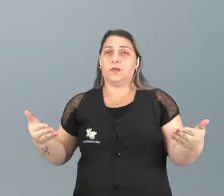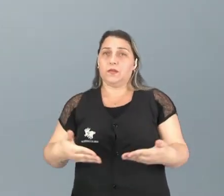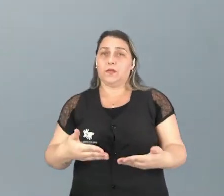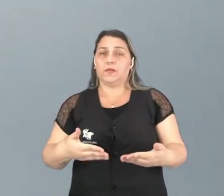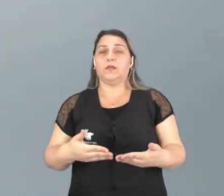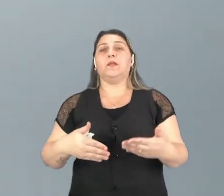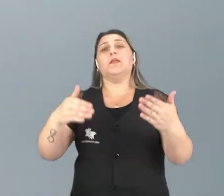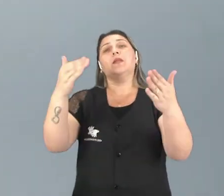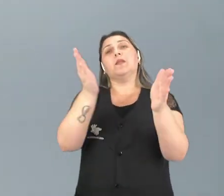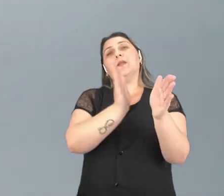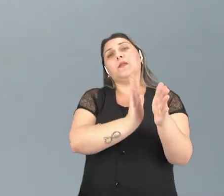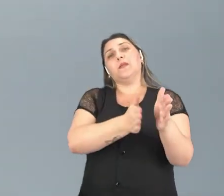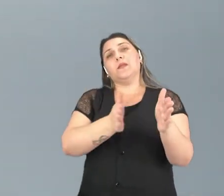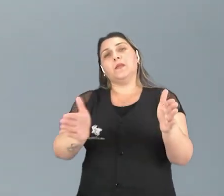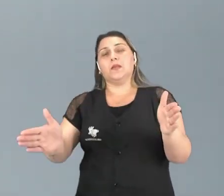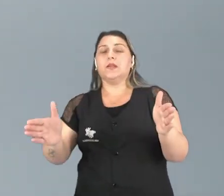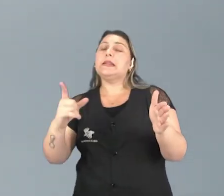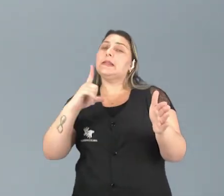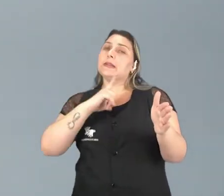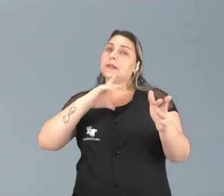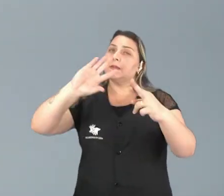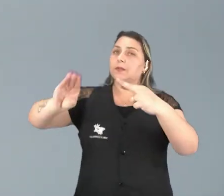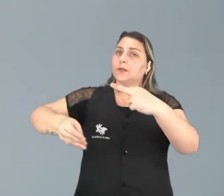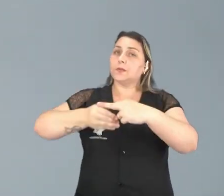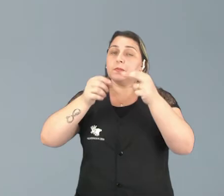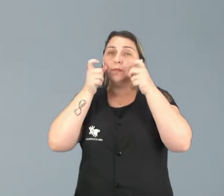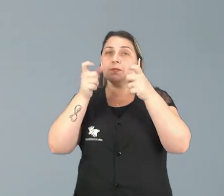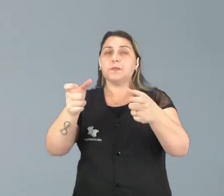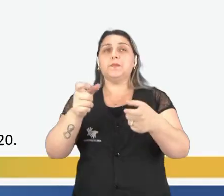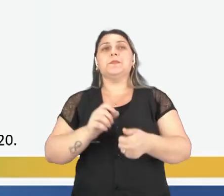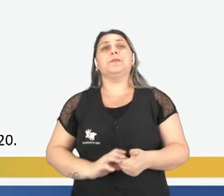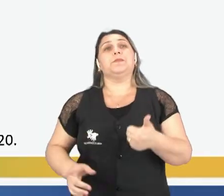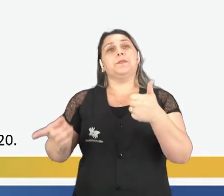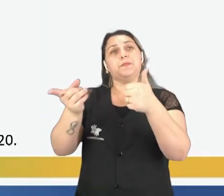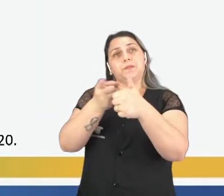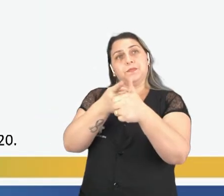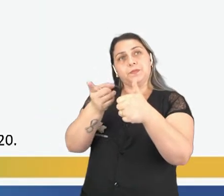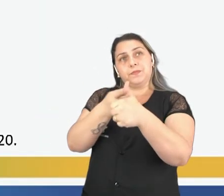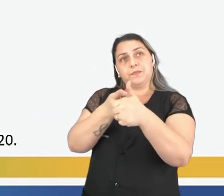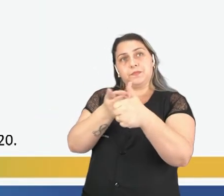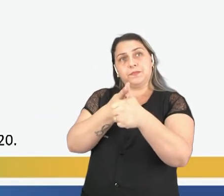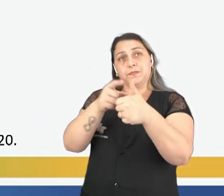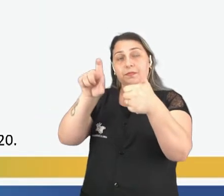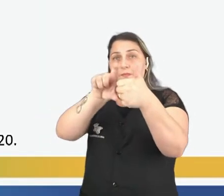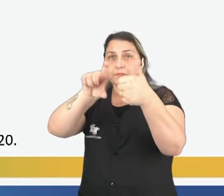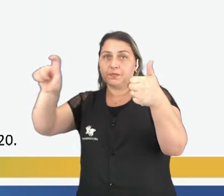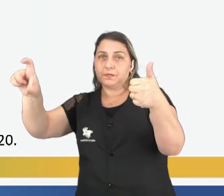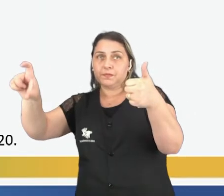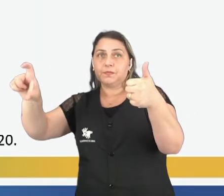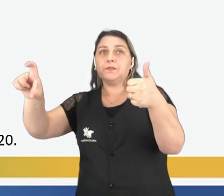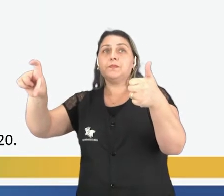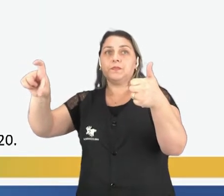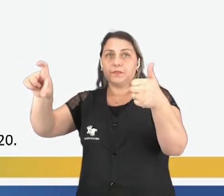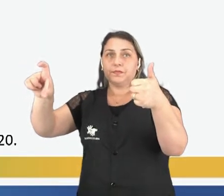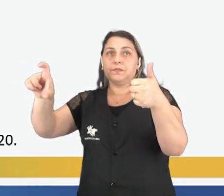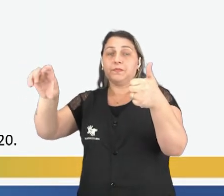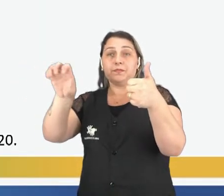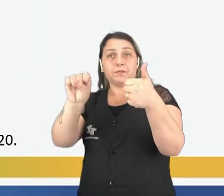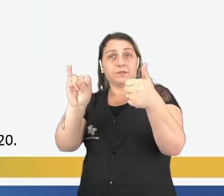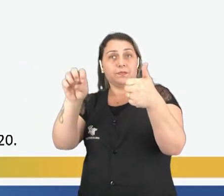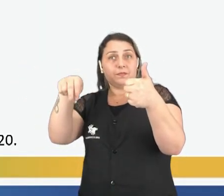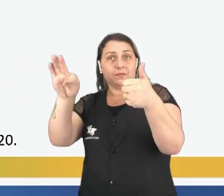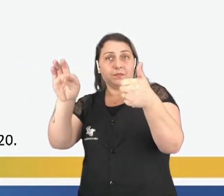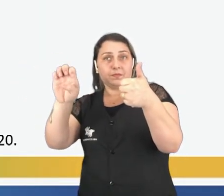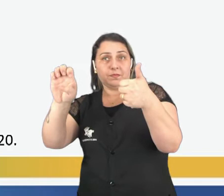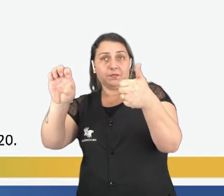vai ver passo a passo o que tem que ter uma resenha, preste atenção aí, vamos lá. Primeiro parágrafo, olha só. Uma